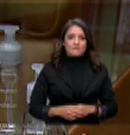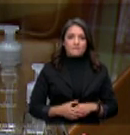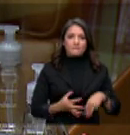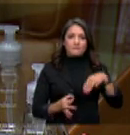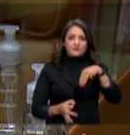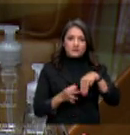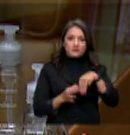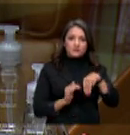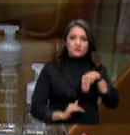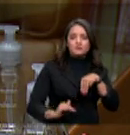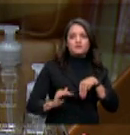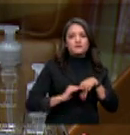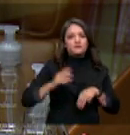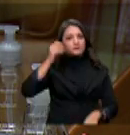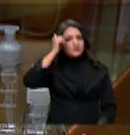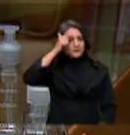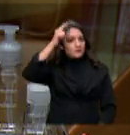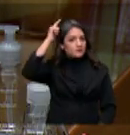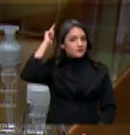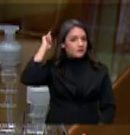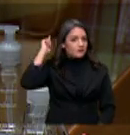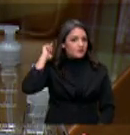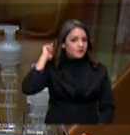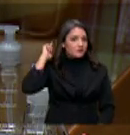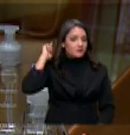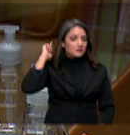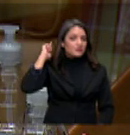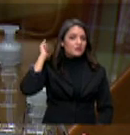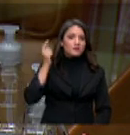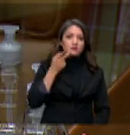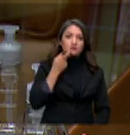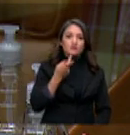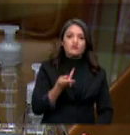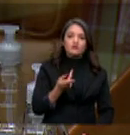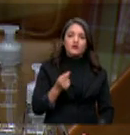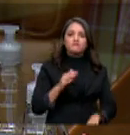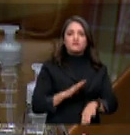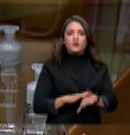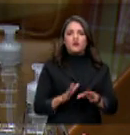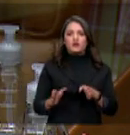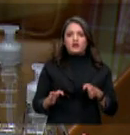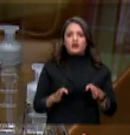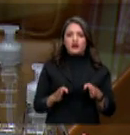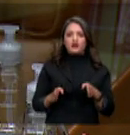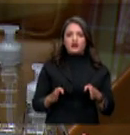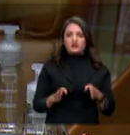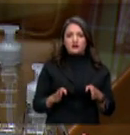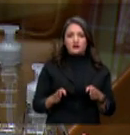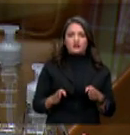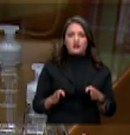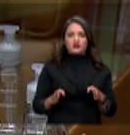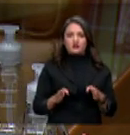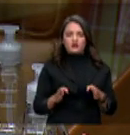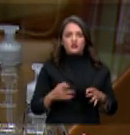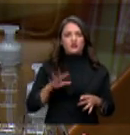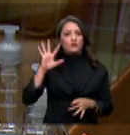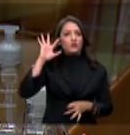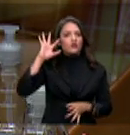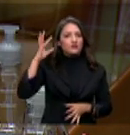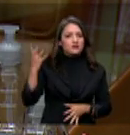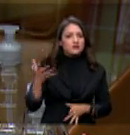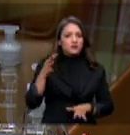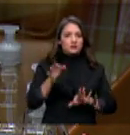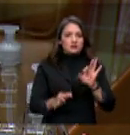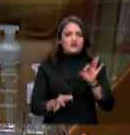acentuou essa circunstância de que é de um determinado período, mas a decisão ou o julgamento, não a decisão,